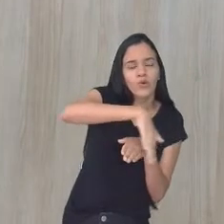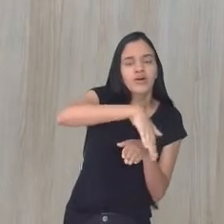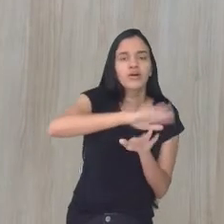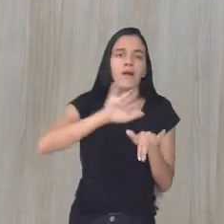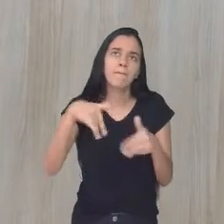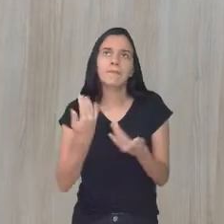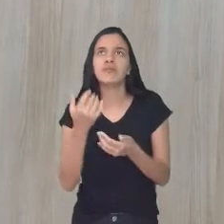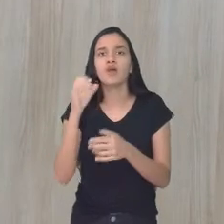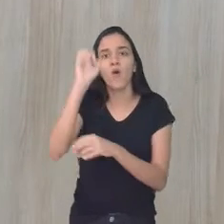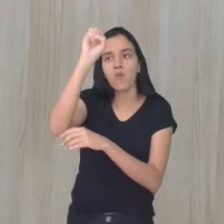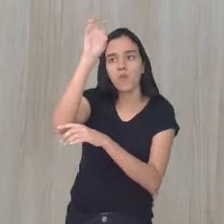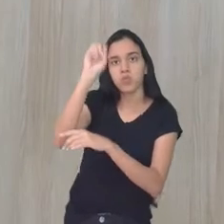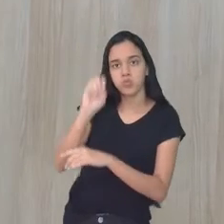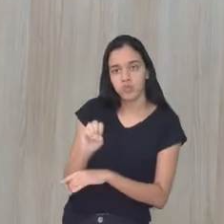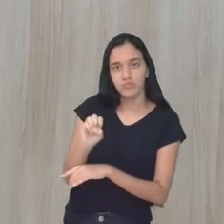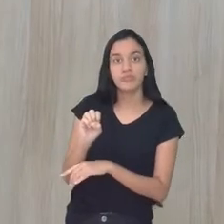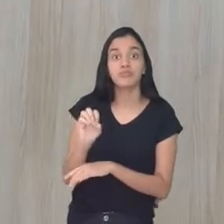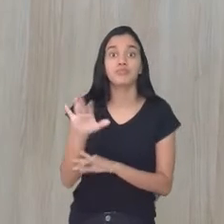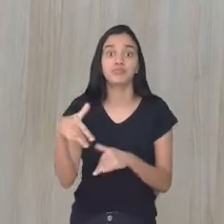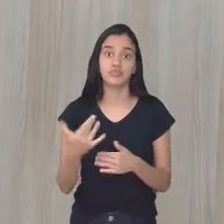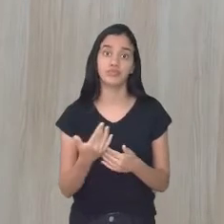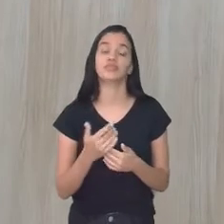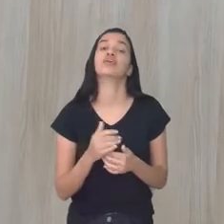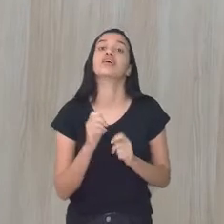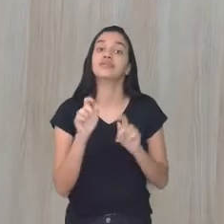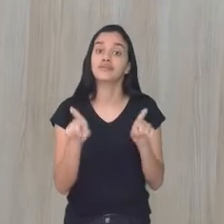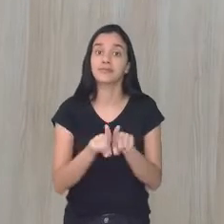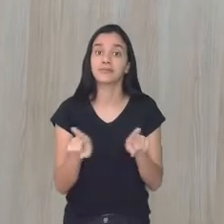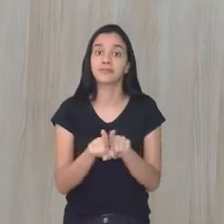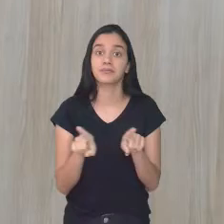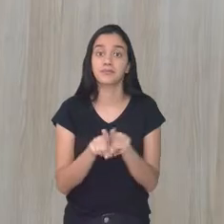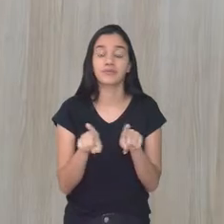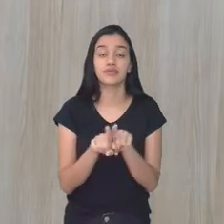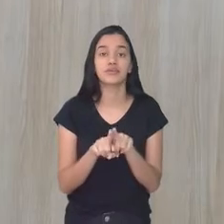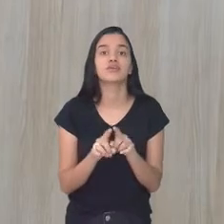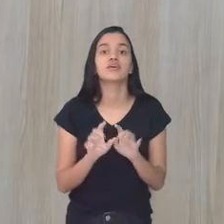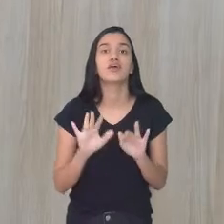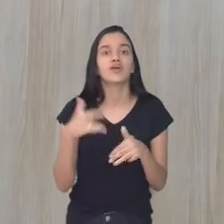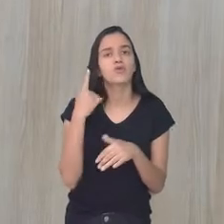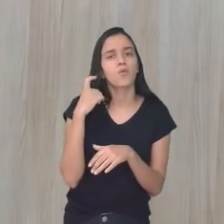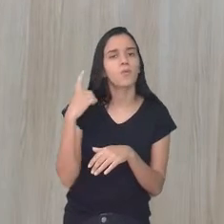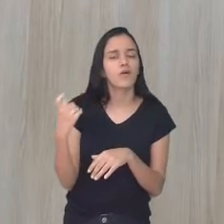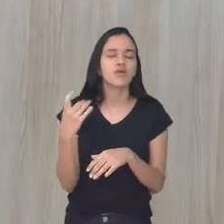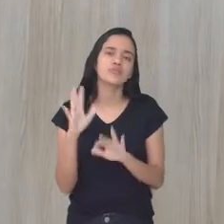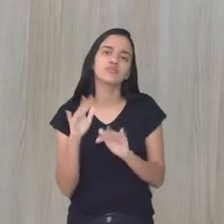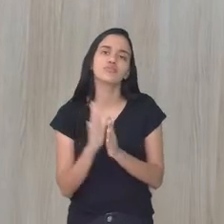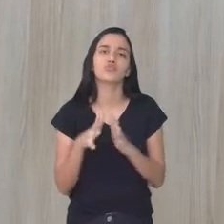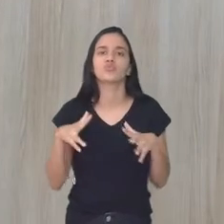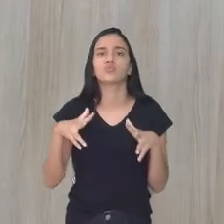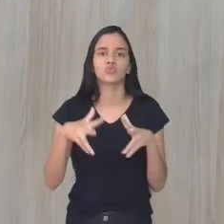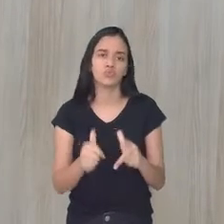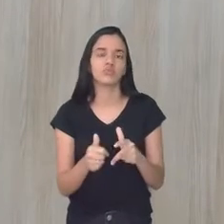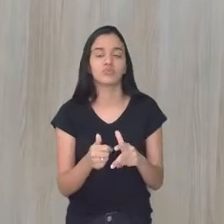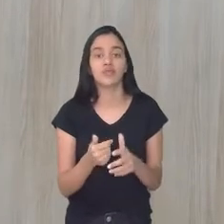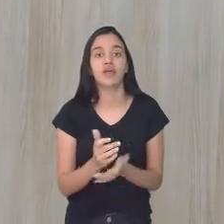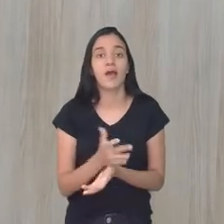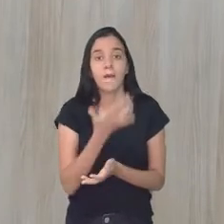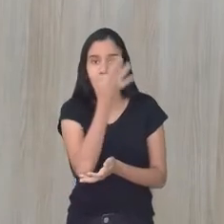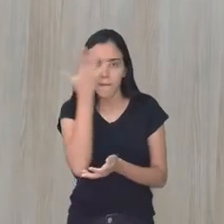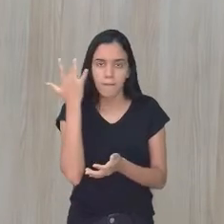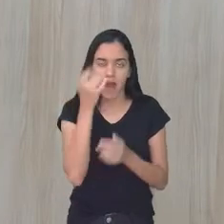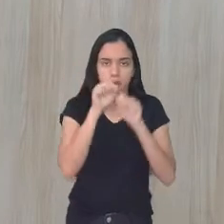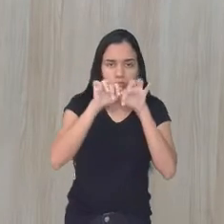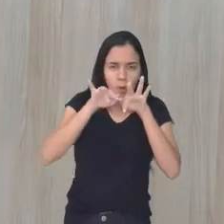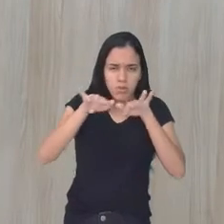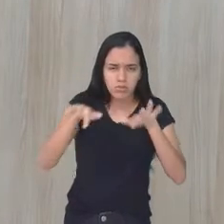como sinais de trânsito, com sinalização também sonora, tudo isso para poder atingir o maior número. E para